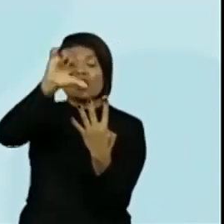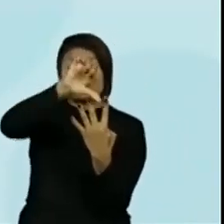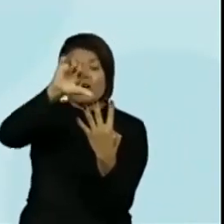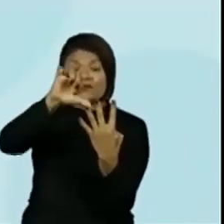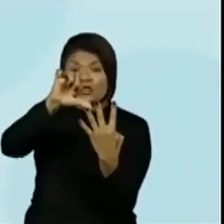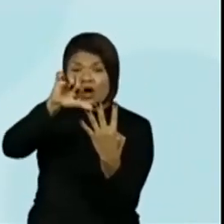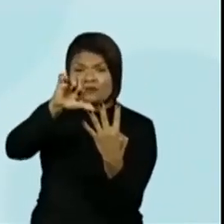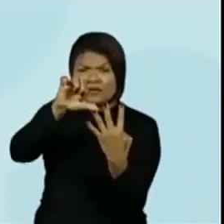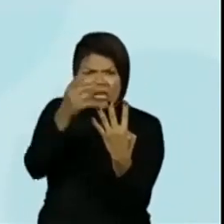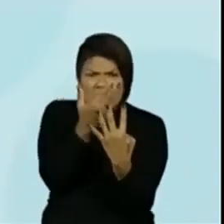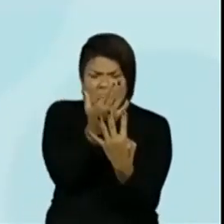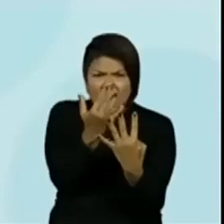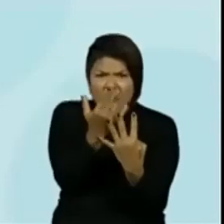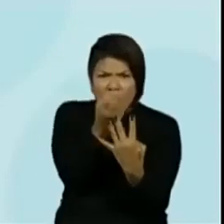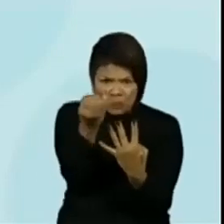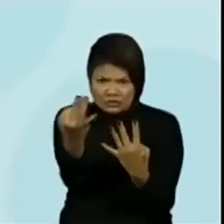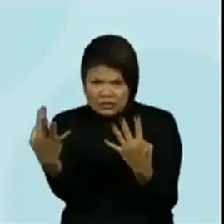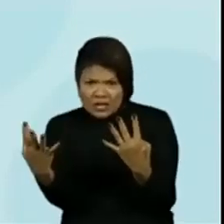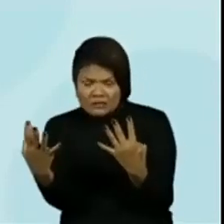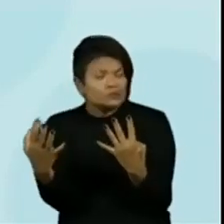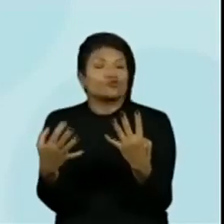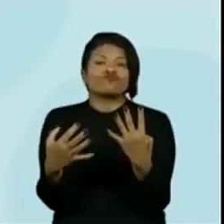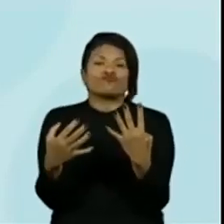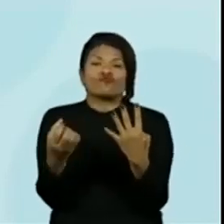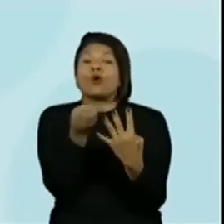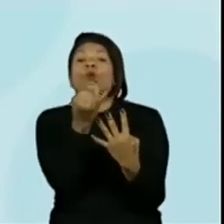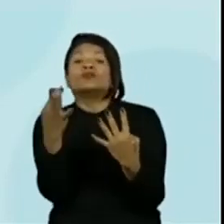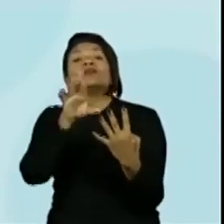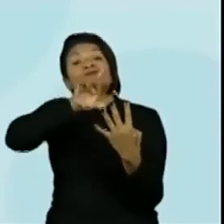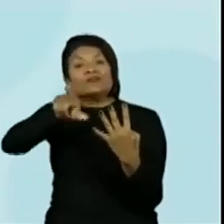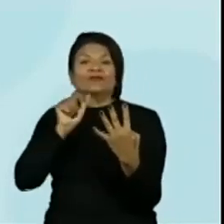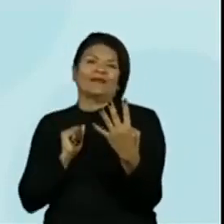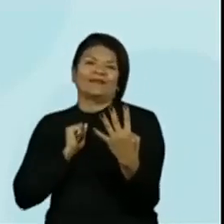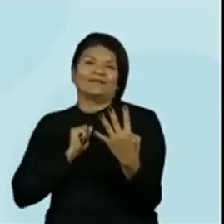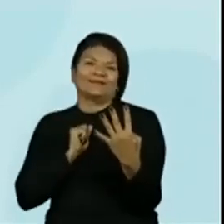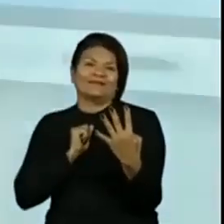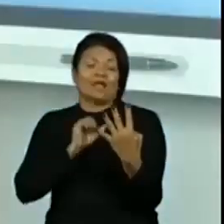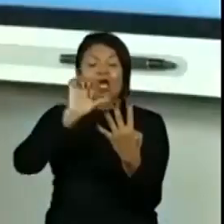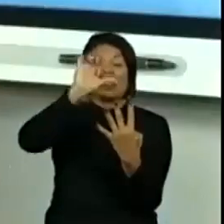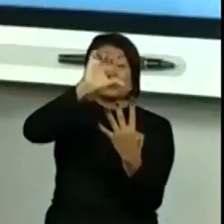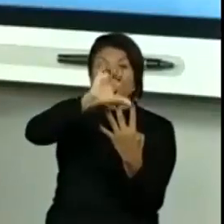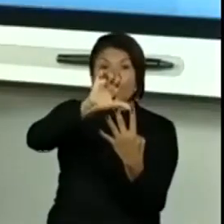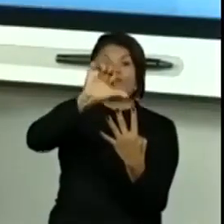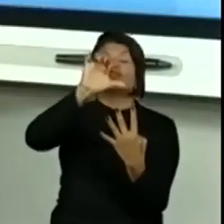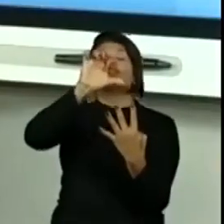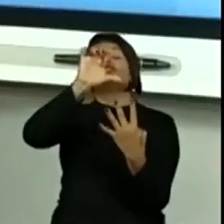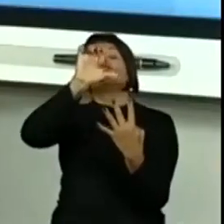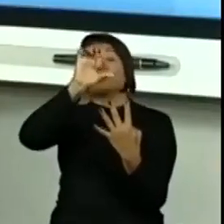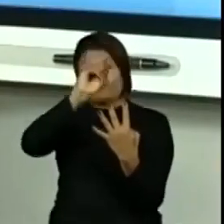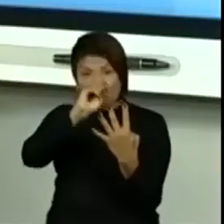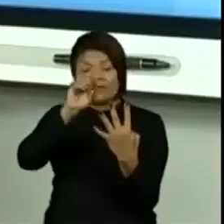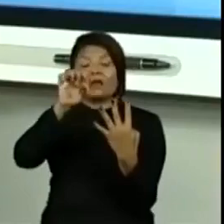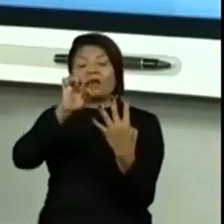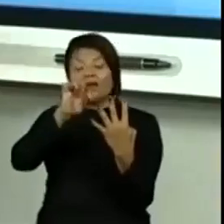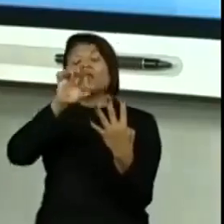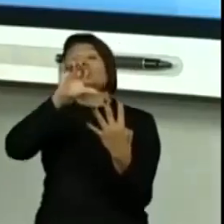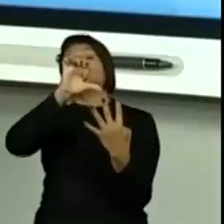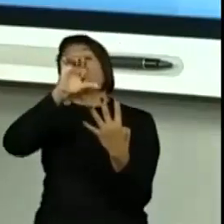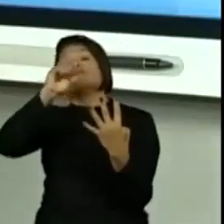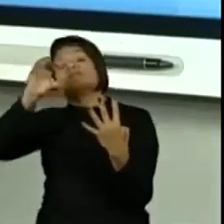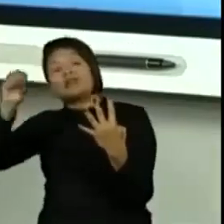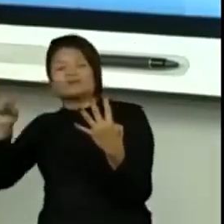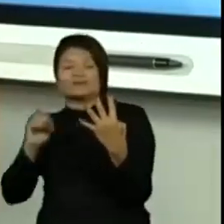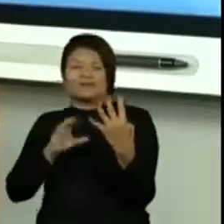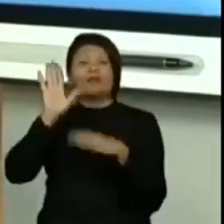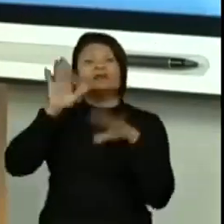coisas diferentes, ele representa quantidades diferentes. Esse 9, 90, esse 9, 900. E nós